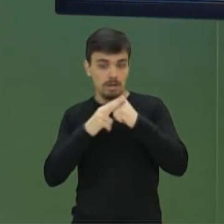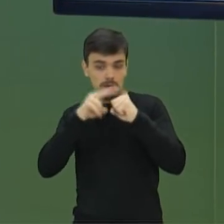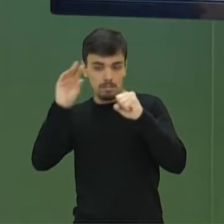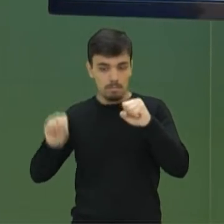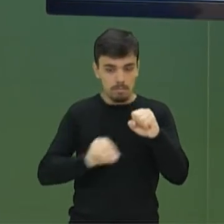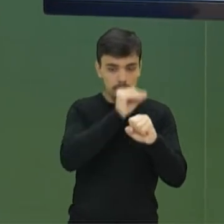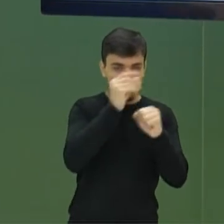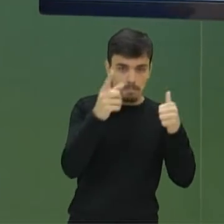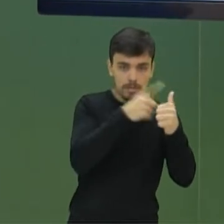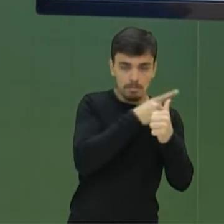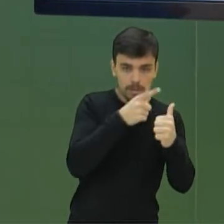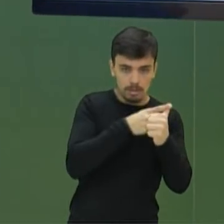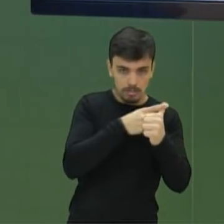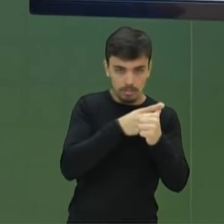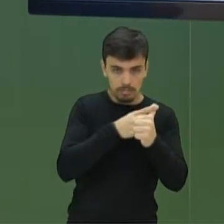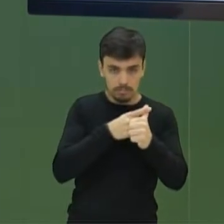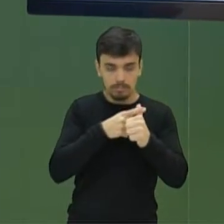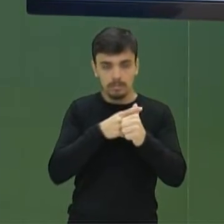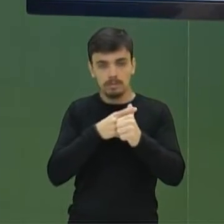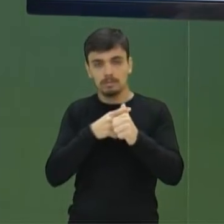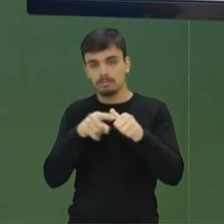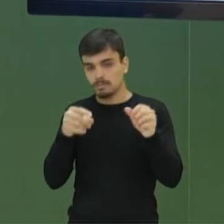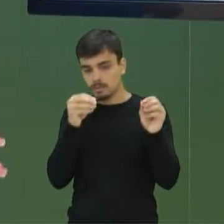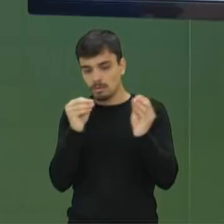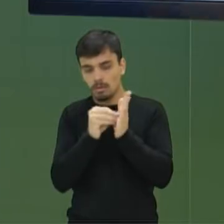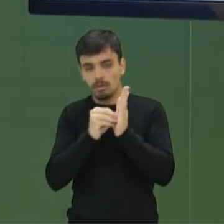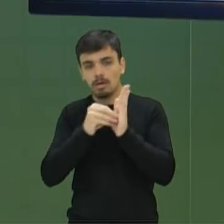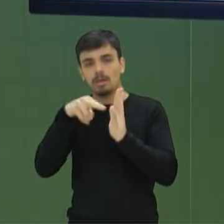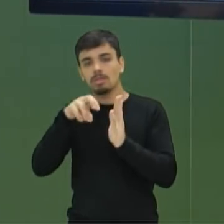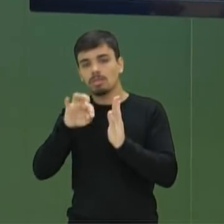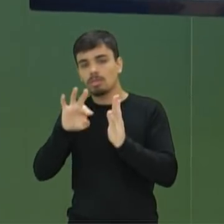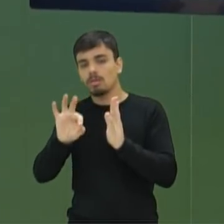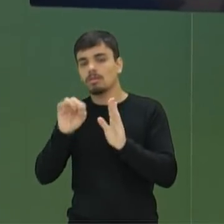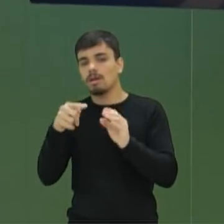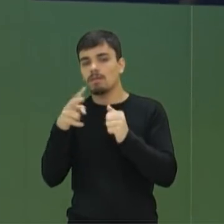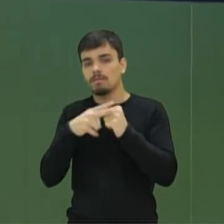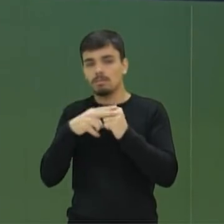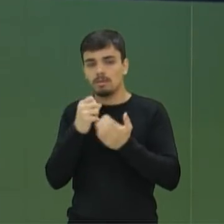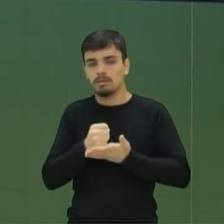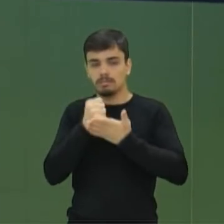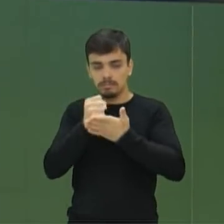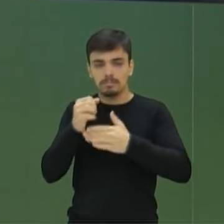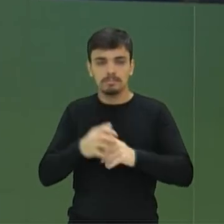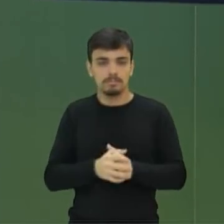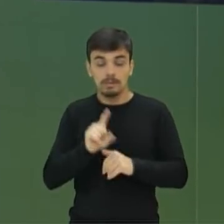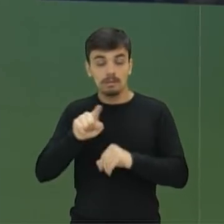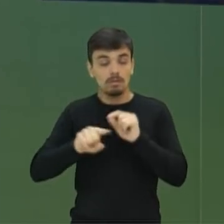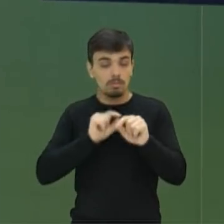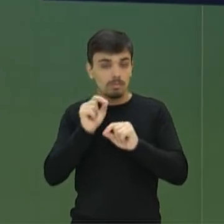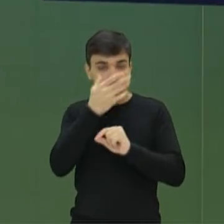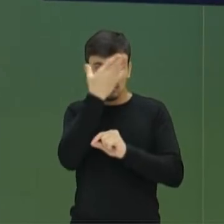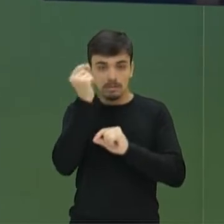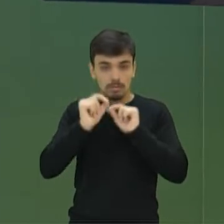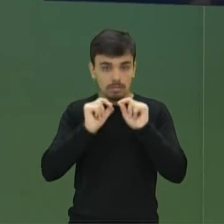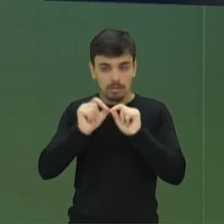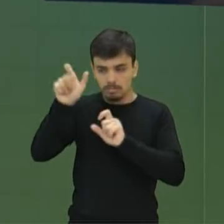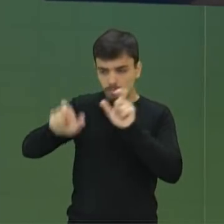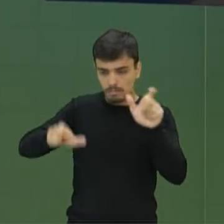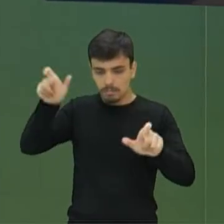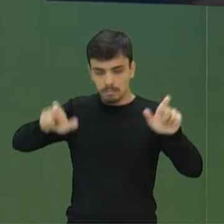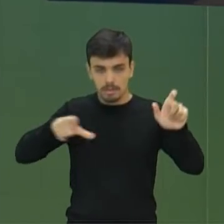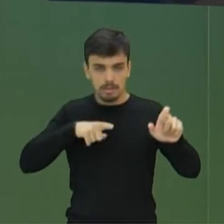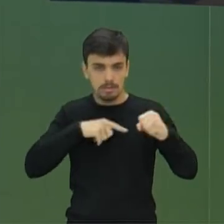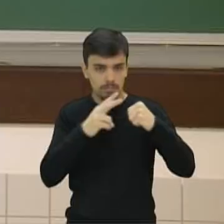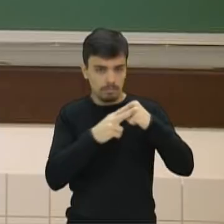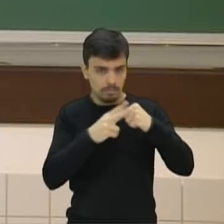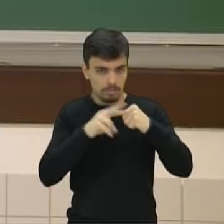Negativa, coloco not, porque ele é um verbo auxiliar. E na afirmativa, ele normalzinho, não esquecendo de cada sujeito tem o seu verbo to